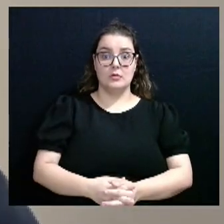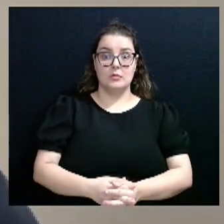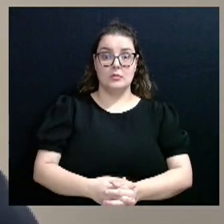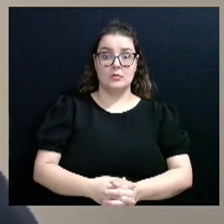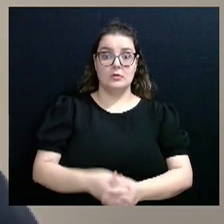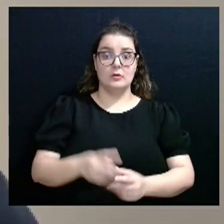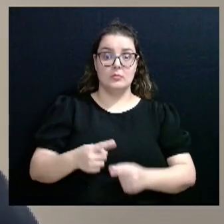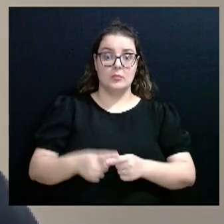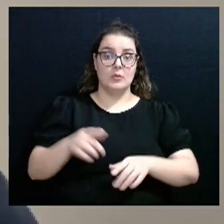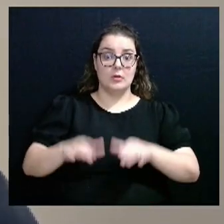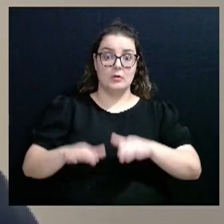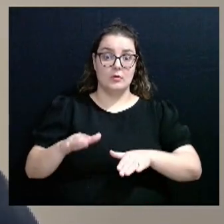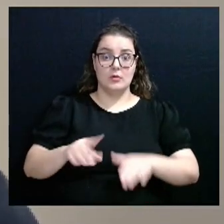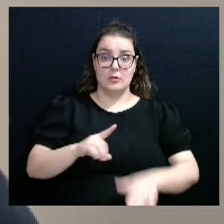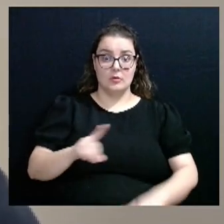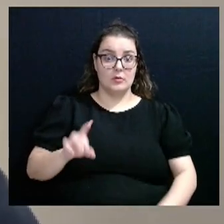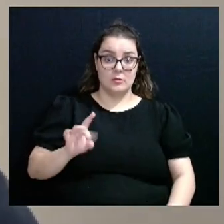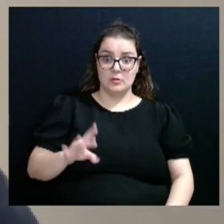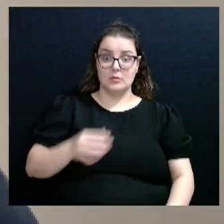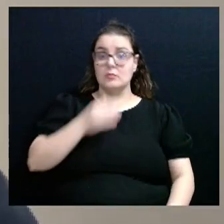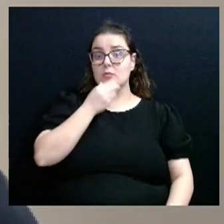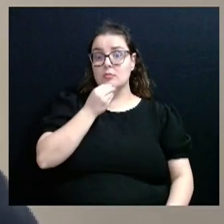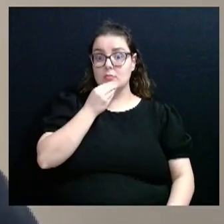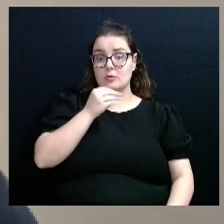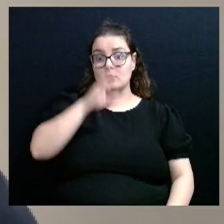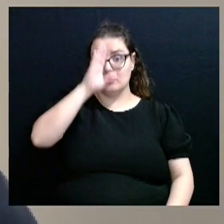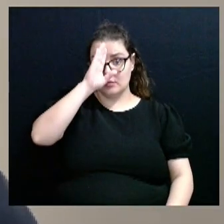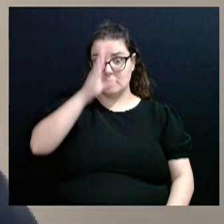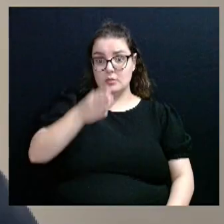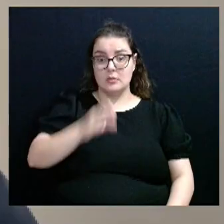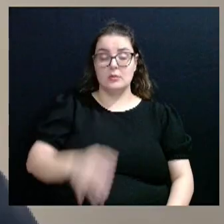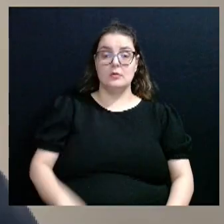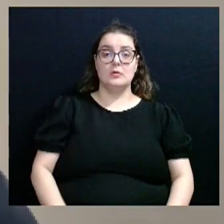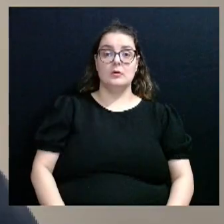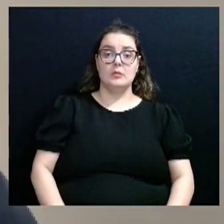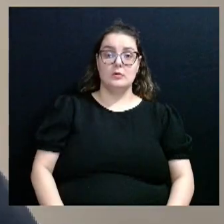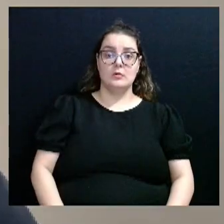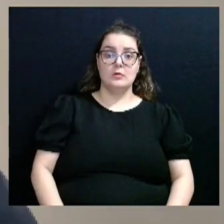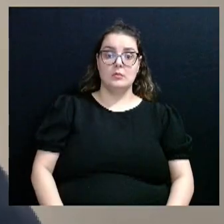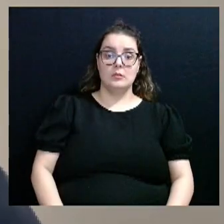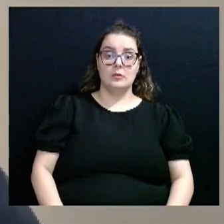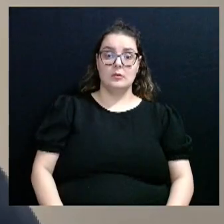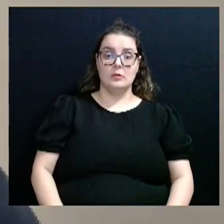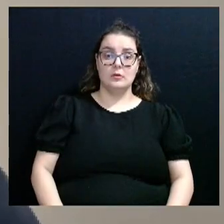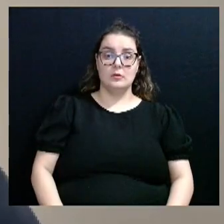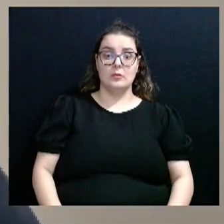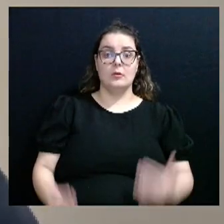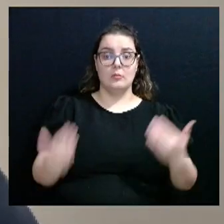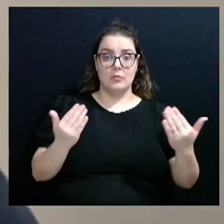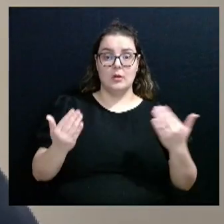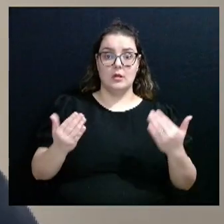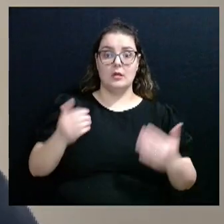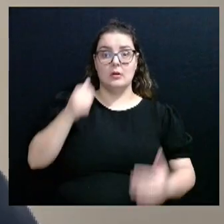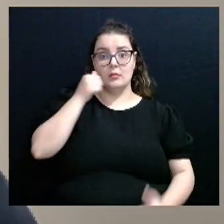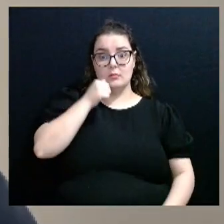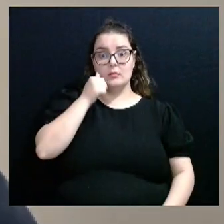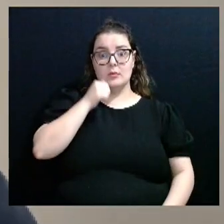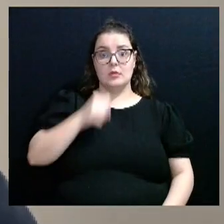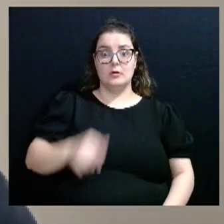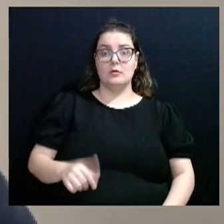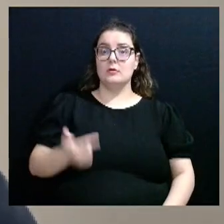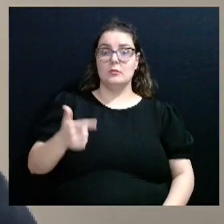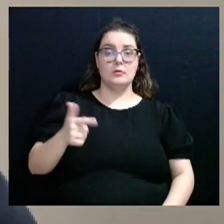não só os homens, mas principalmente eles, né, quando eu comparo com as mulheres, acabam não tendo o hábito de fazer